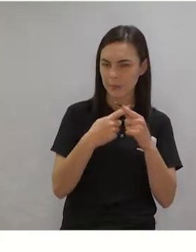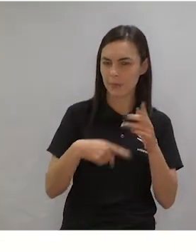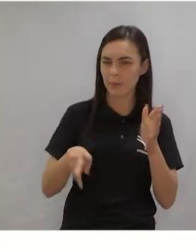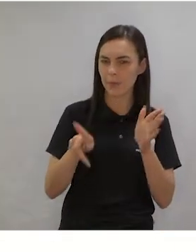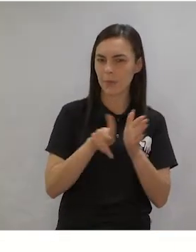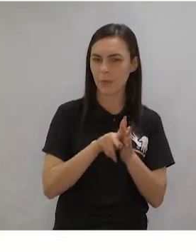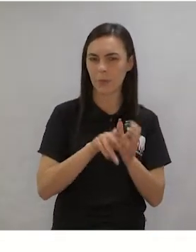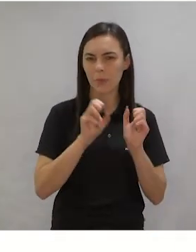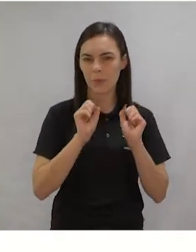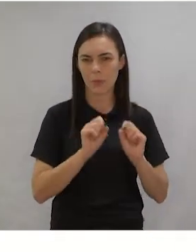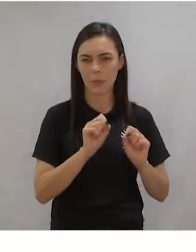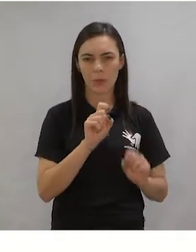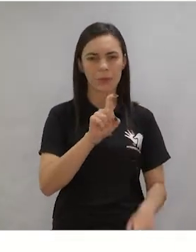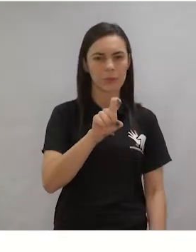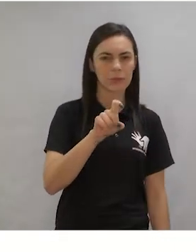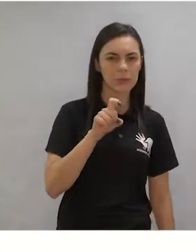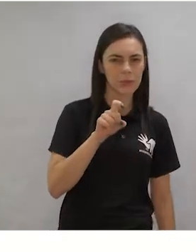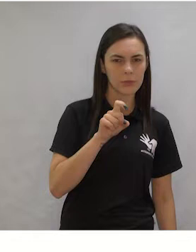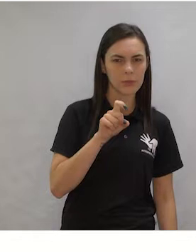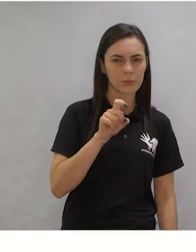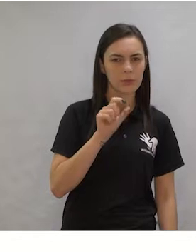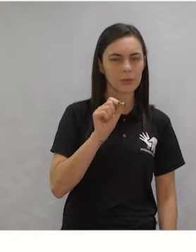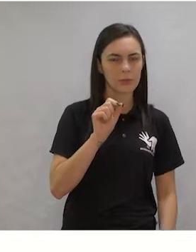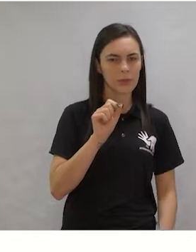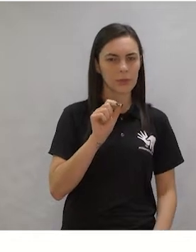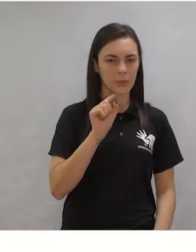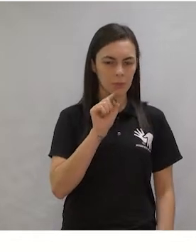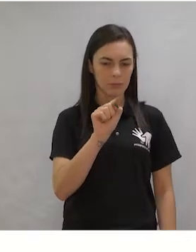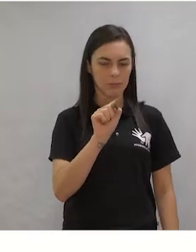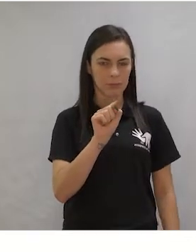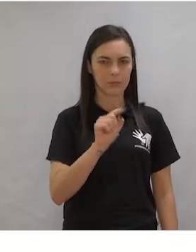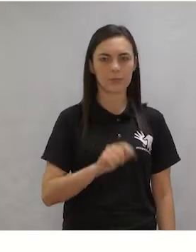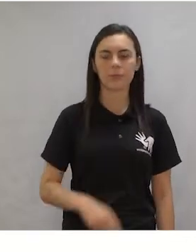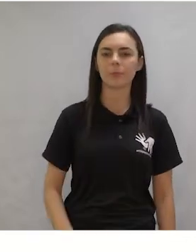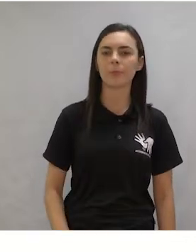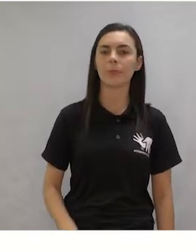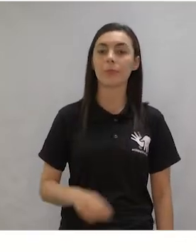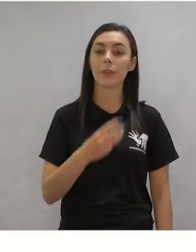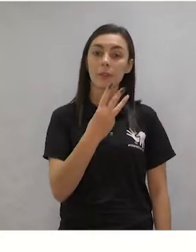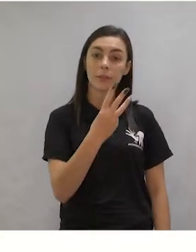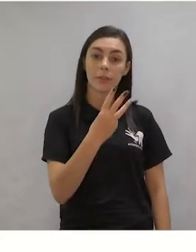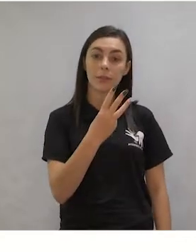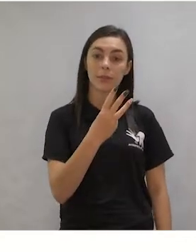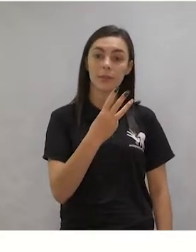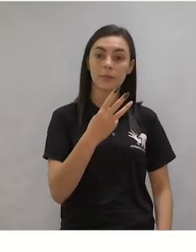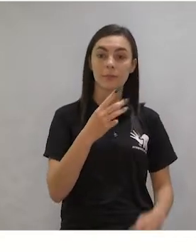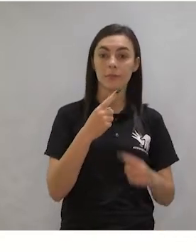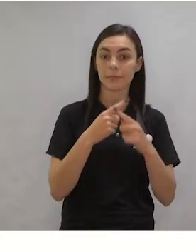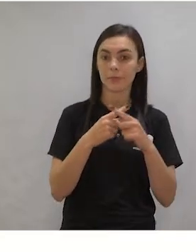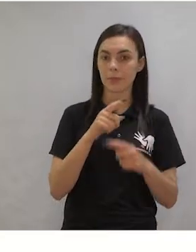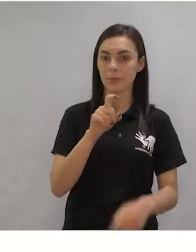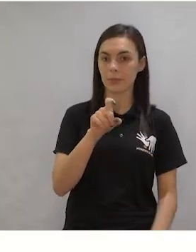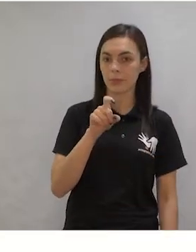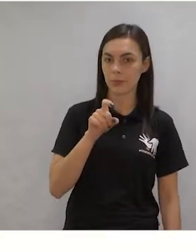multiplicação que nós usamos nas expressões algébricas, que é o pontinho? Então, 3 vezes o X.